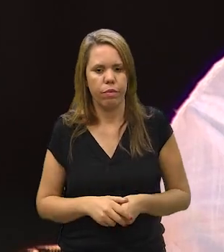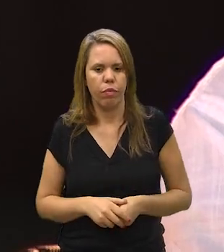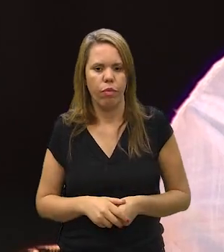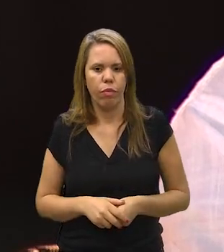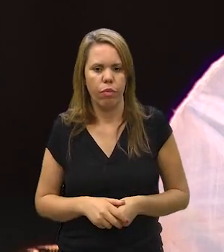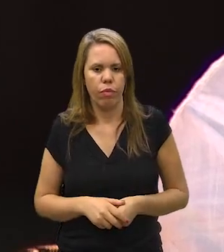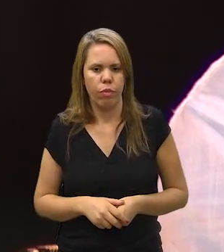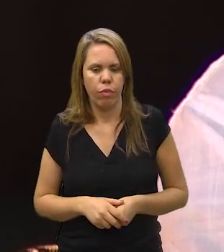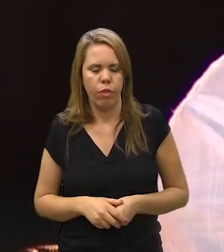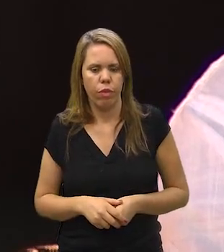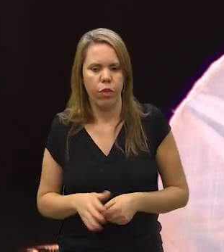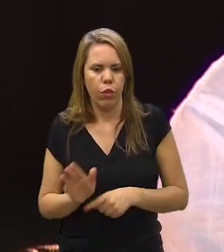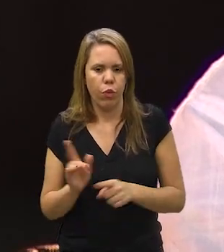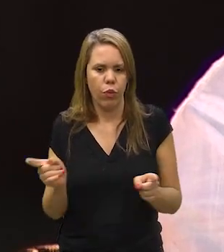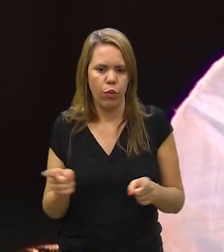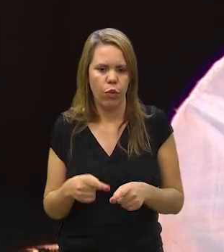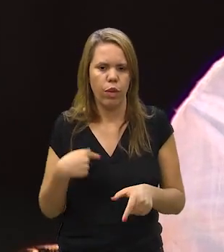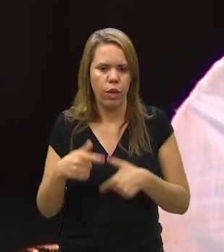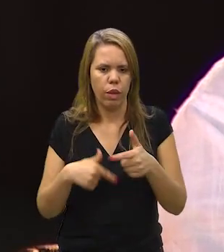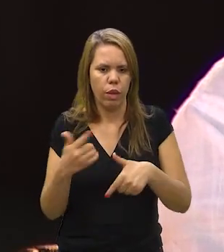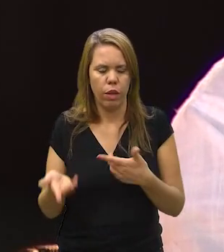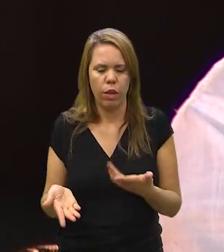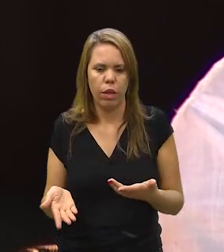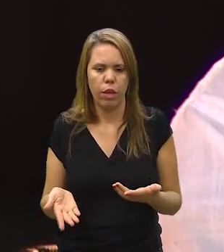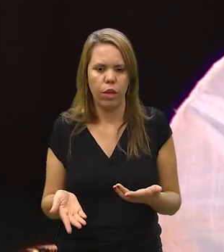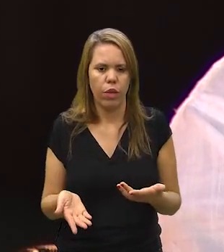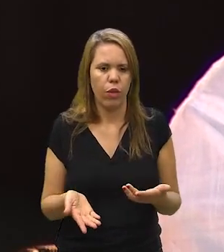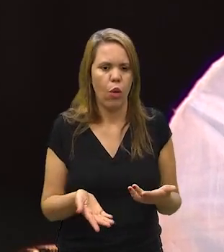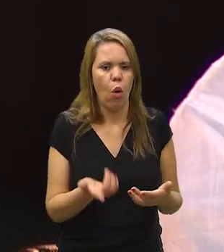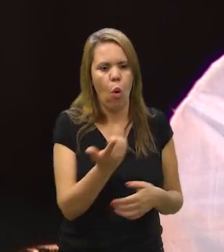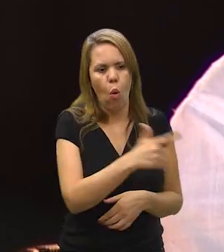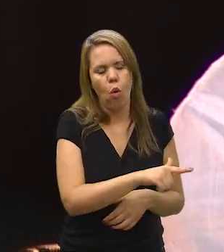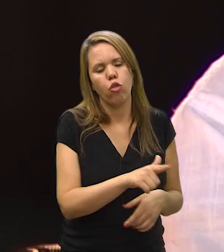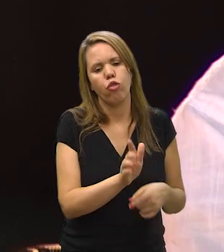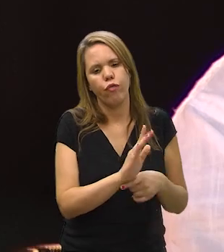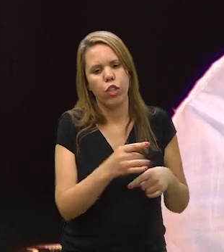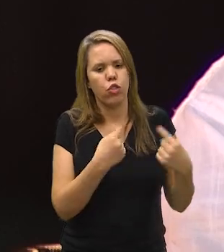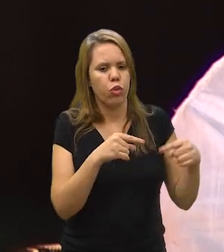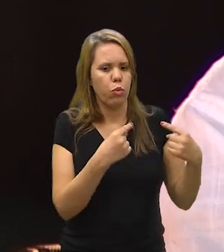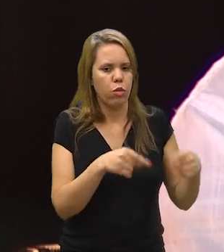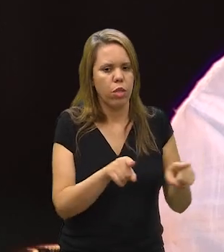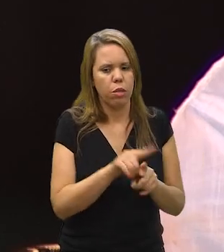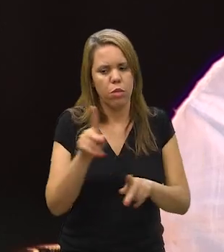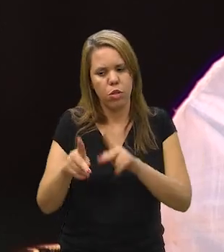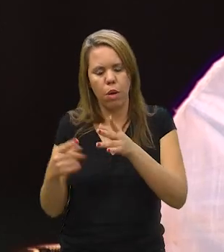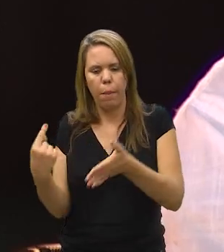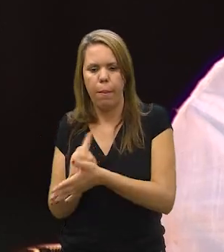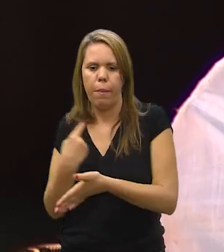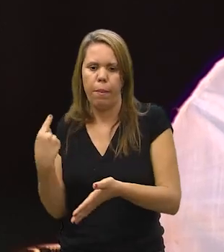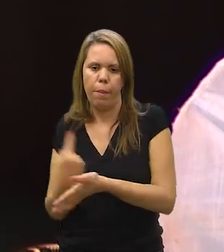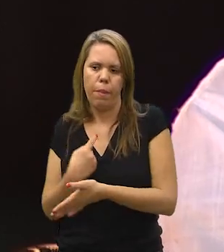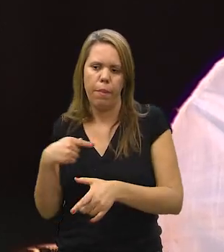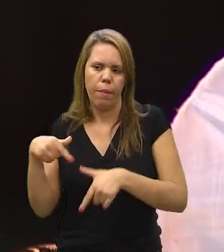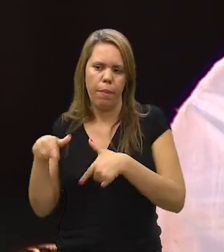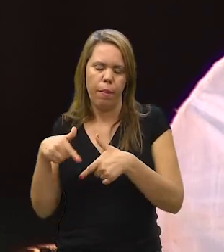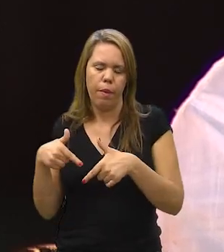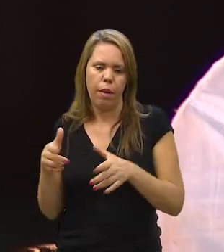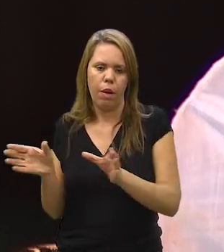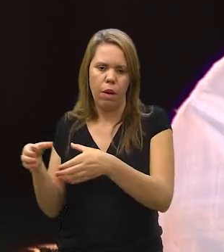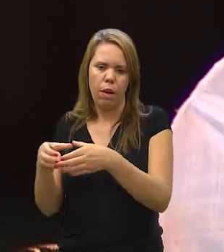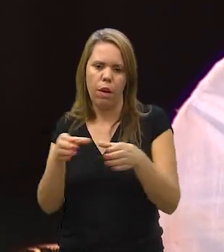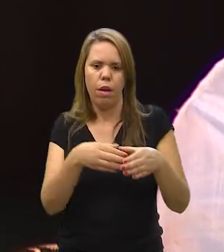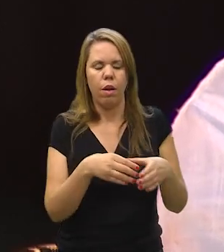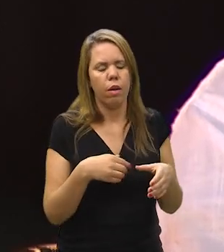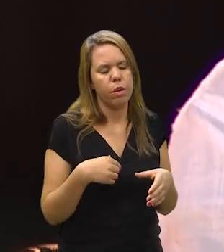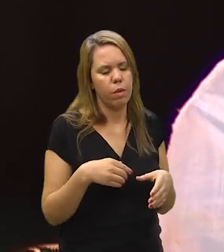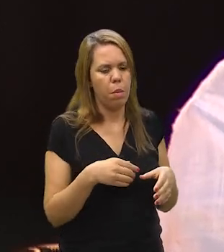De fora dos curtas, o que eu mais trabalhei foi com videoclipe e algumas pessoas vêm perguntar sobre, né, trabalhos conjuntos